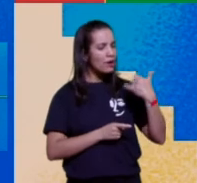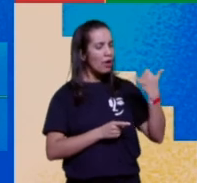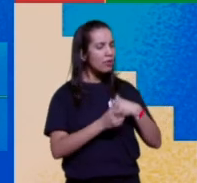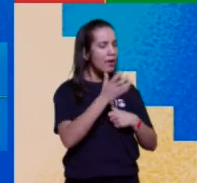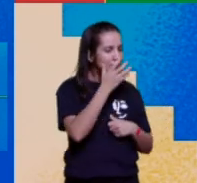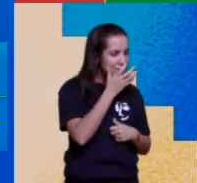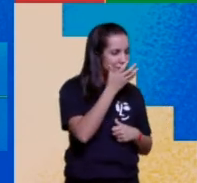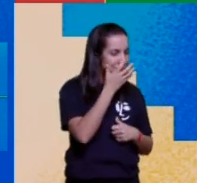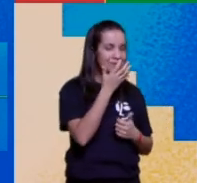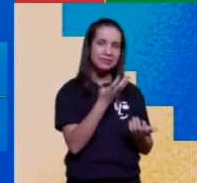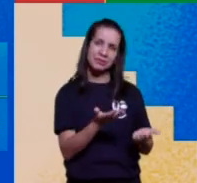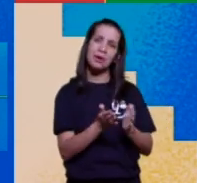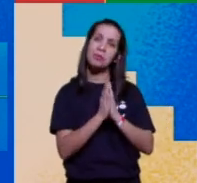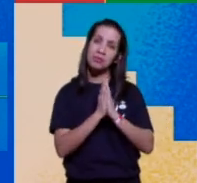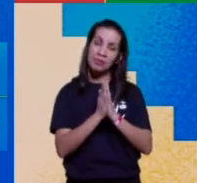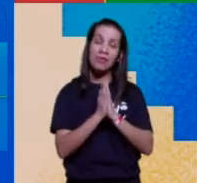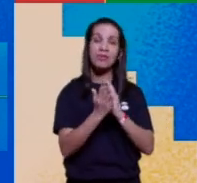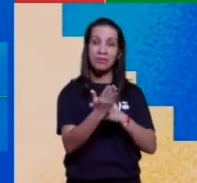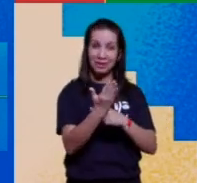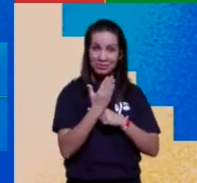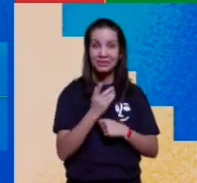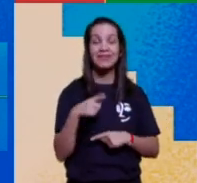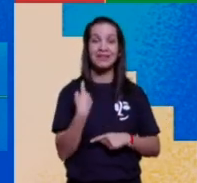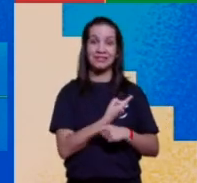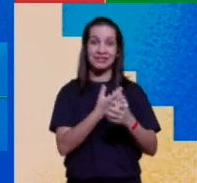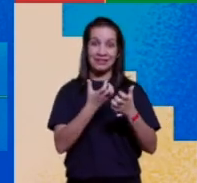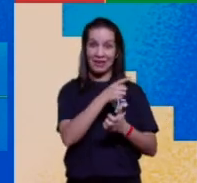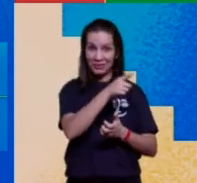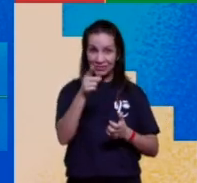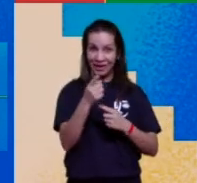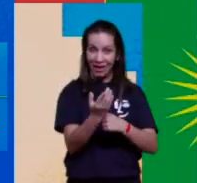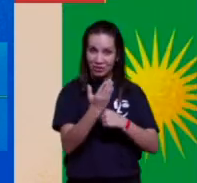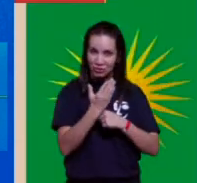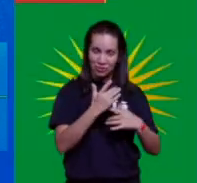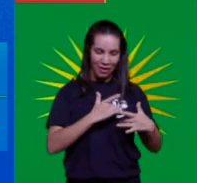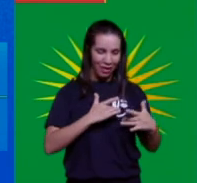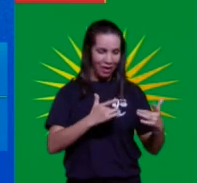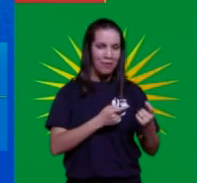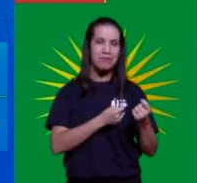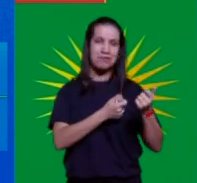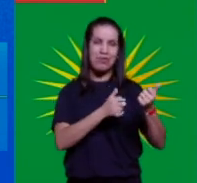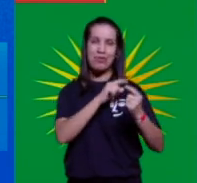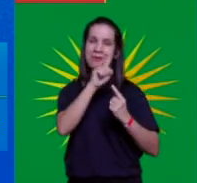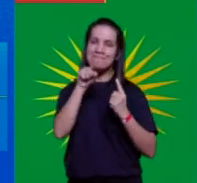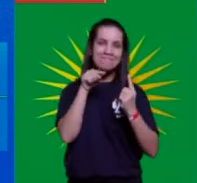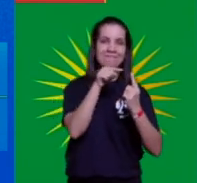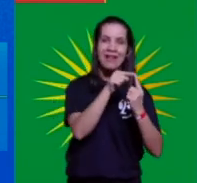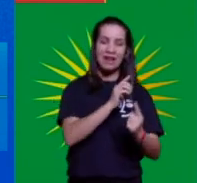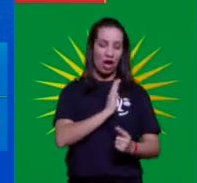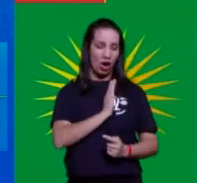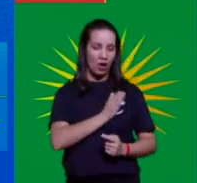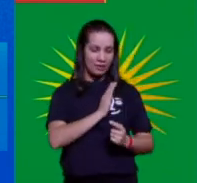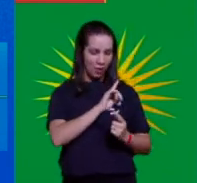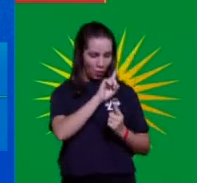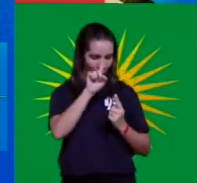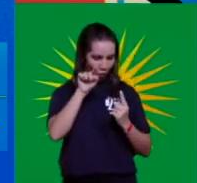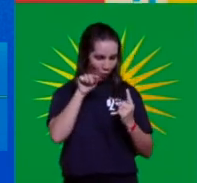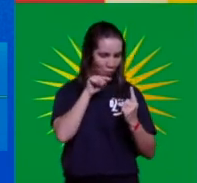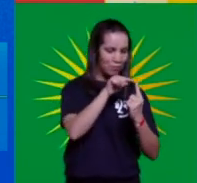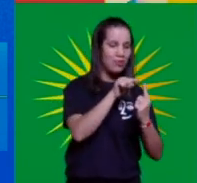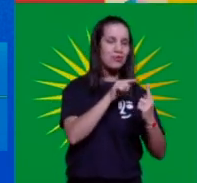Então, por favor, gente, contribuam. A gente conta muito com as suas contribuições, com a sua aí meta do coração, que eu costumo chamar, é uma meta